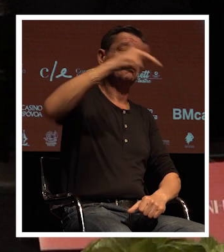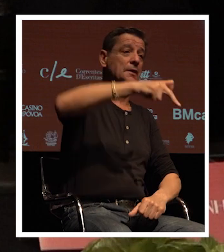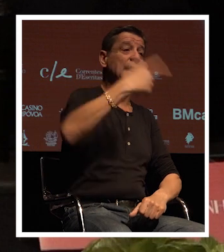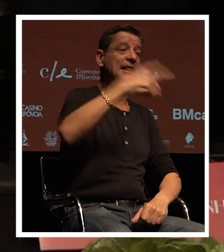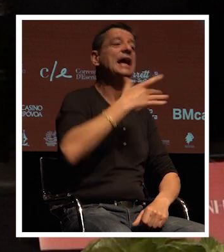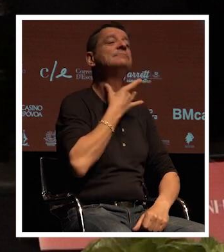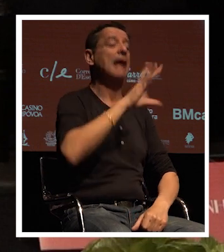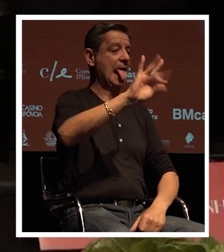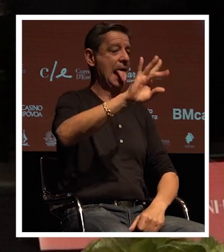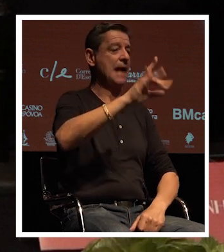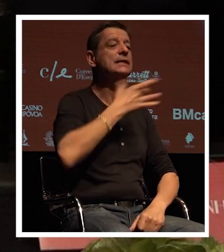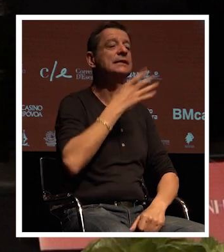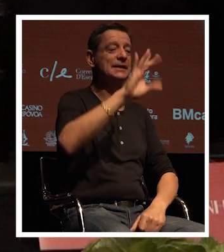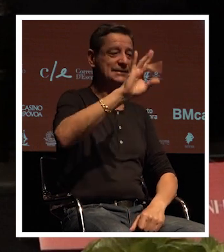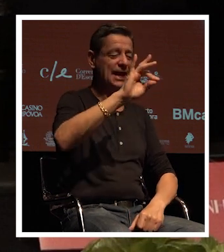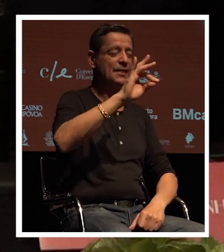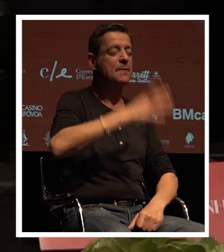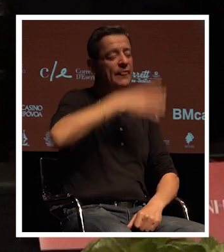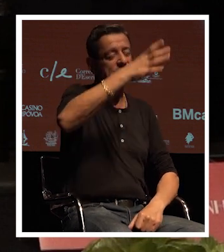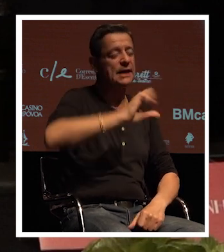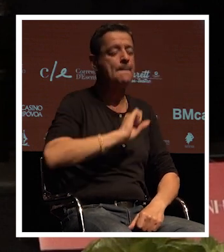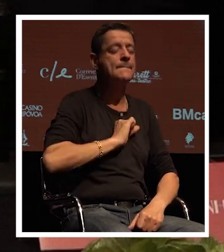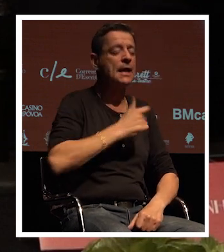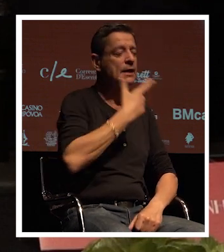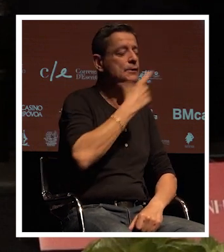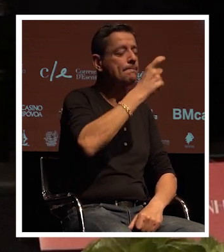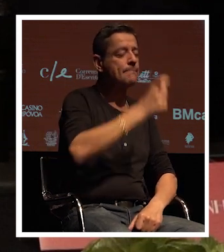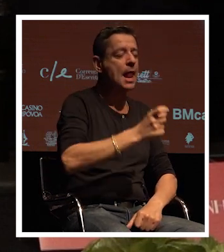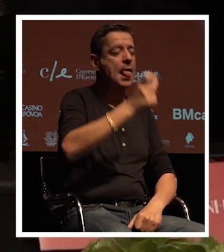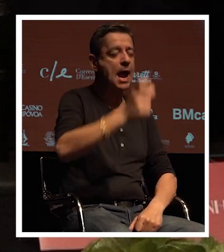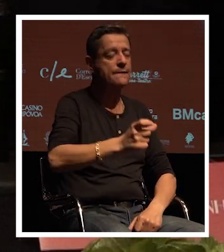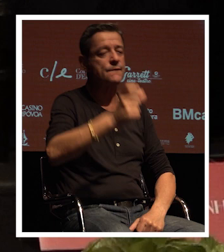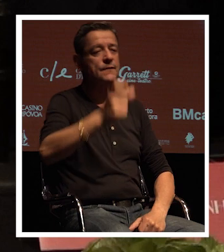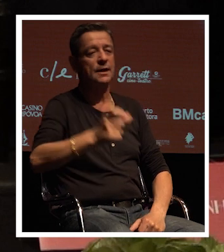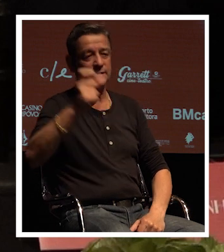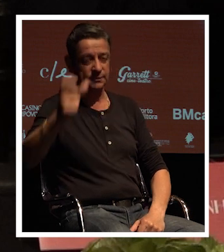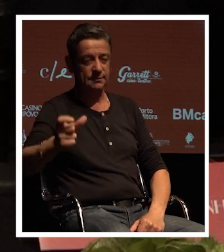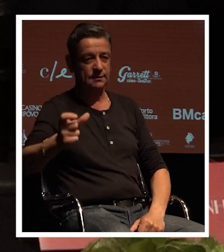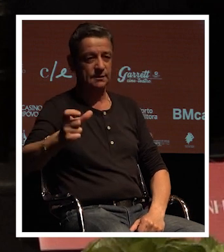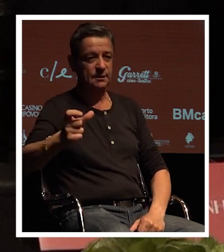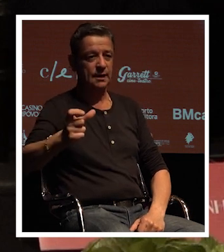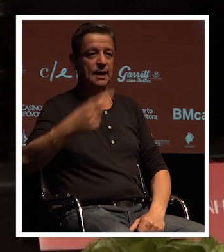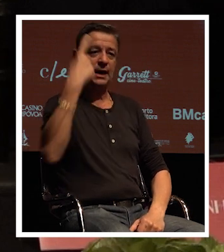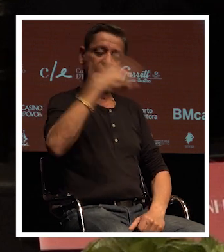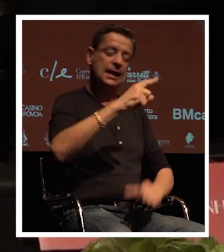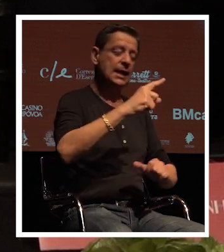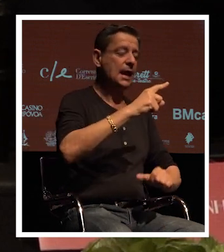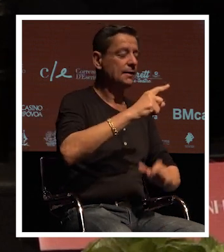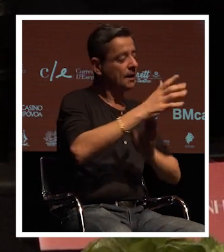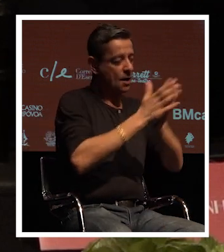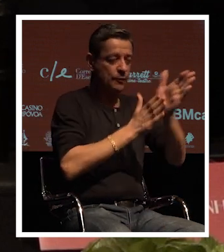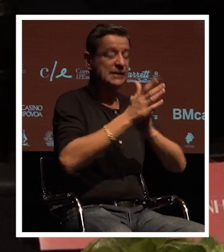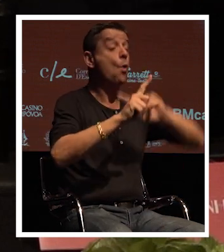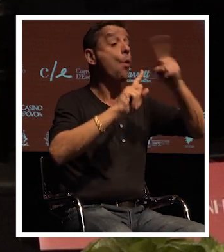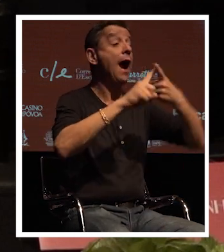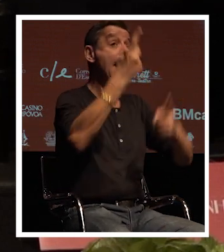muita sede de dizer as minhas palavras então comecei na primeira acabei na última Então queria aproveitar este bocadinho para agradecer pelo